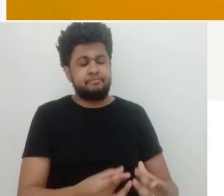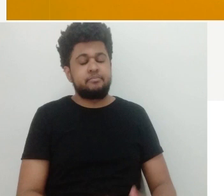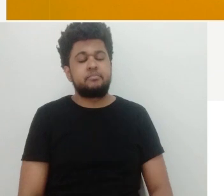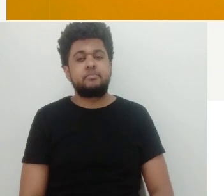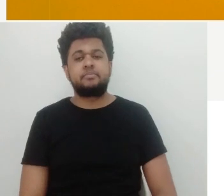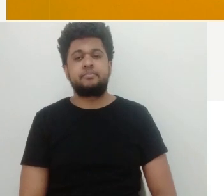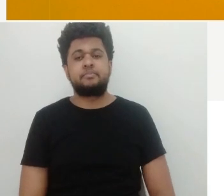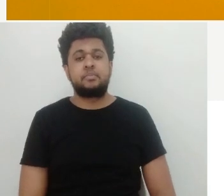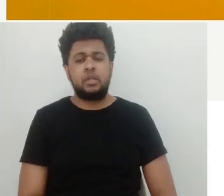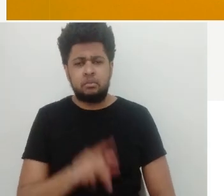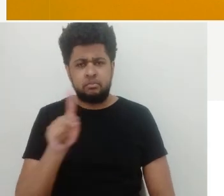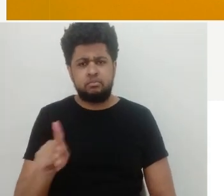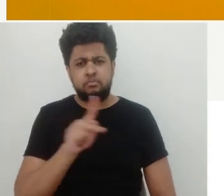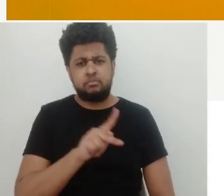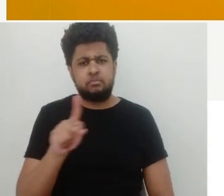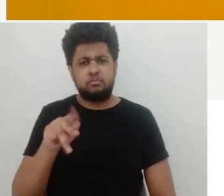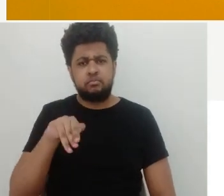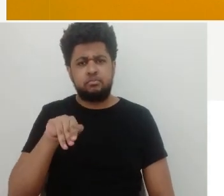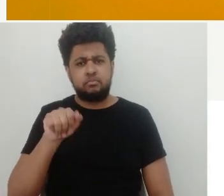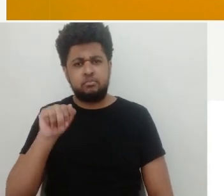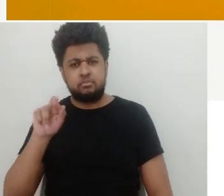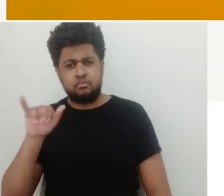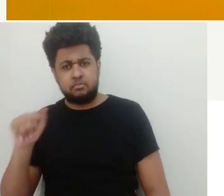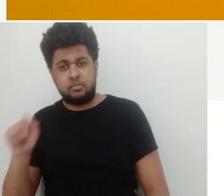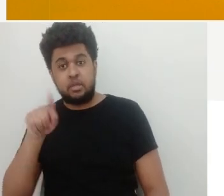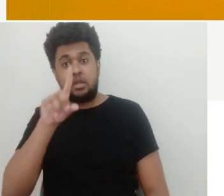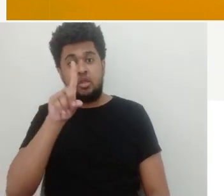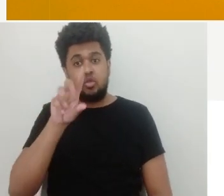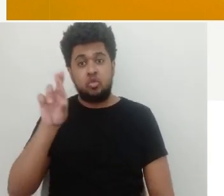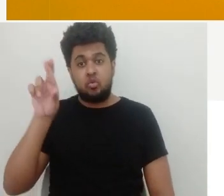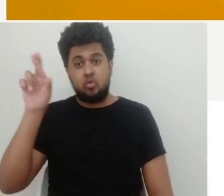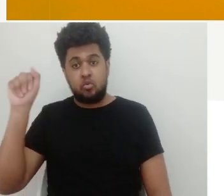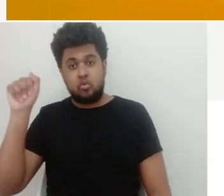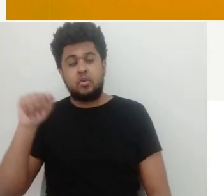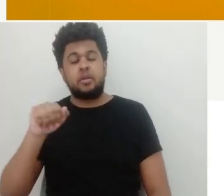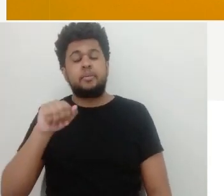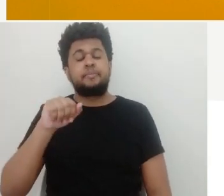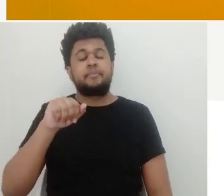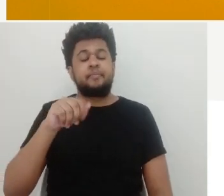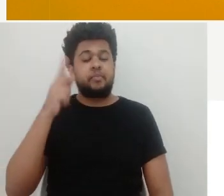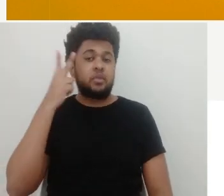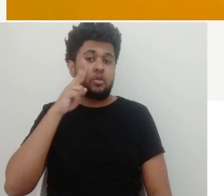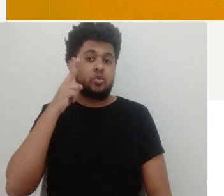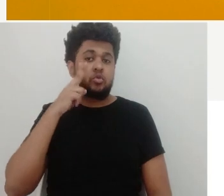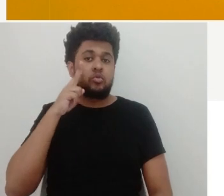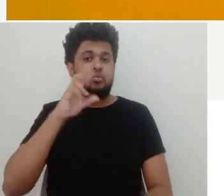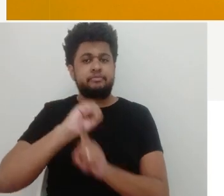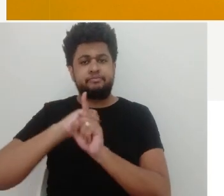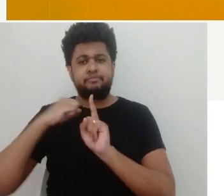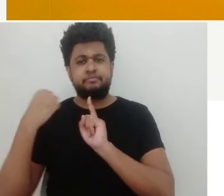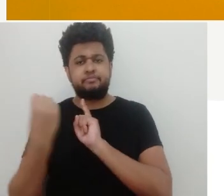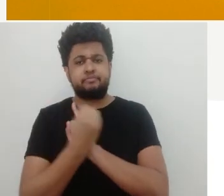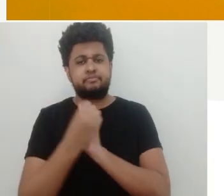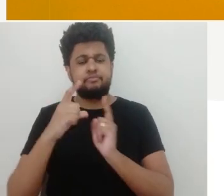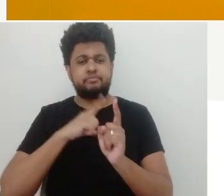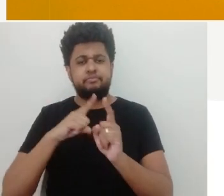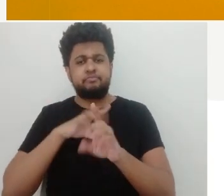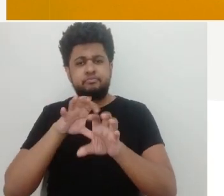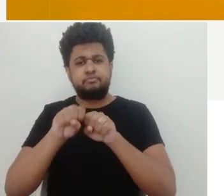A professora Mareia é doutora em História Social, conta com uma formação e trajetória